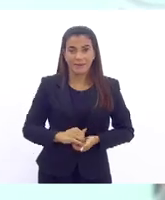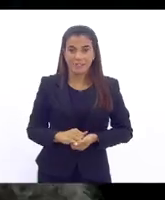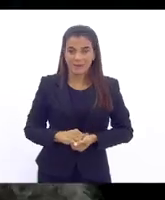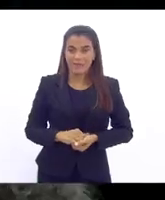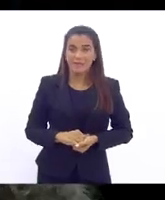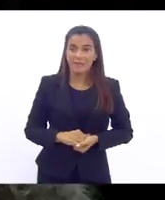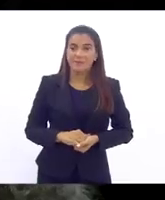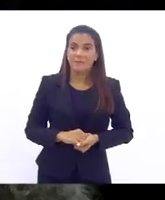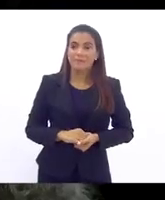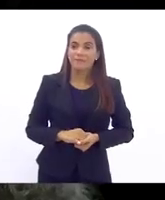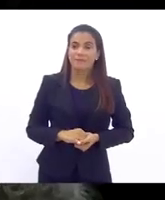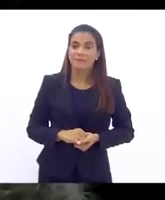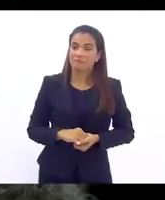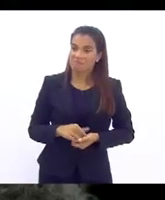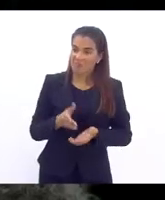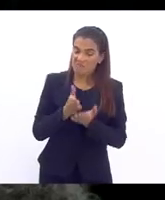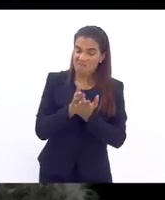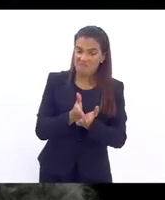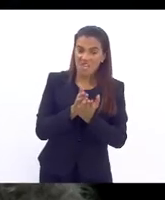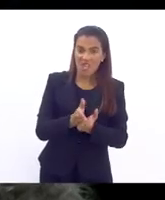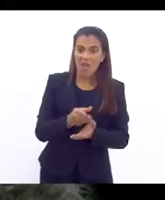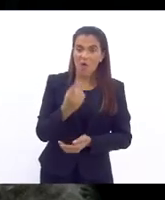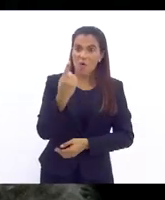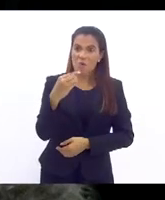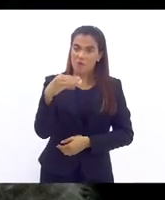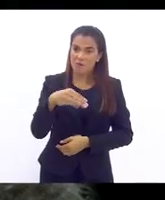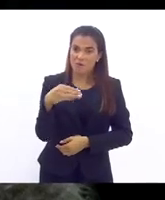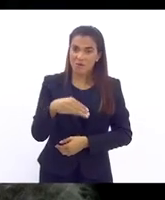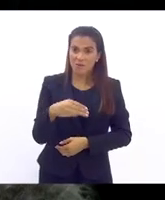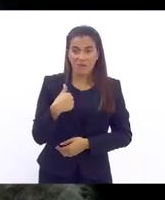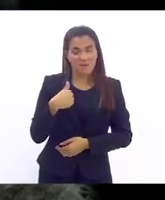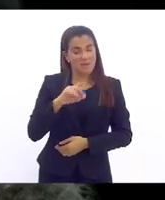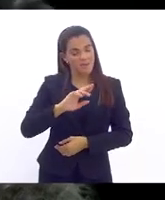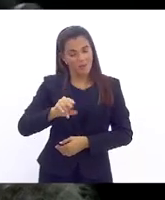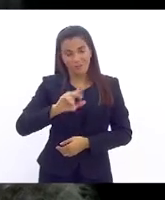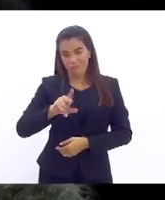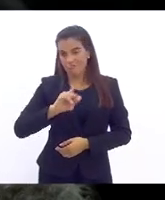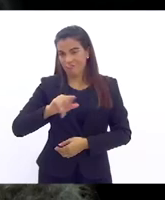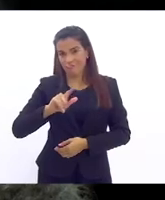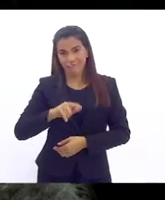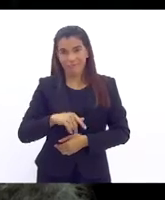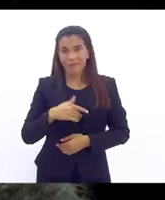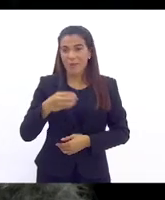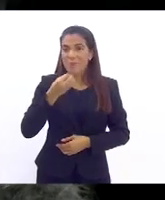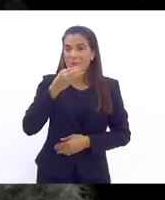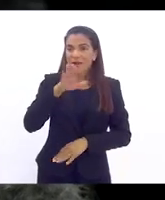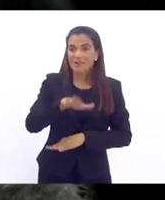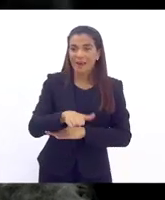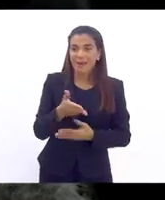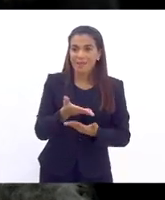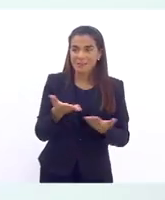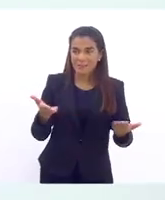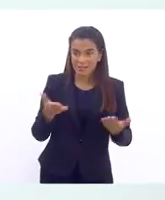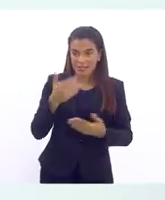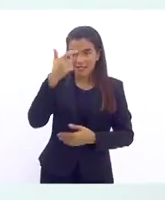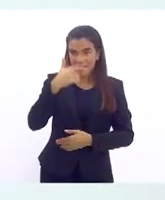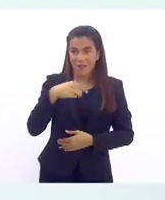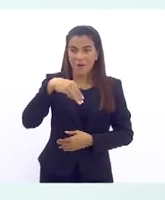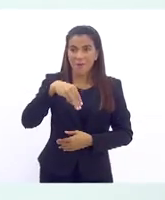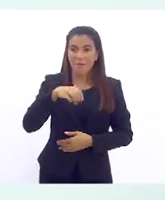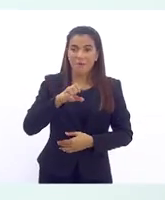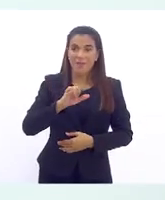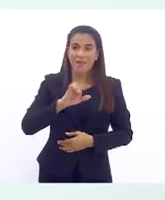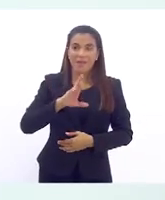agradecendo André que foi fiel ao minuto não serei já adianto Boa tarde a todos sou Meire